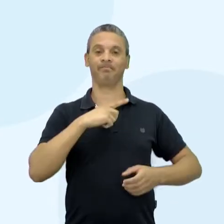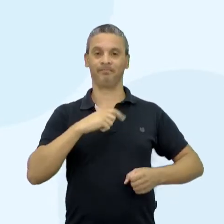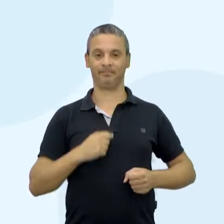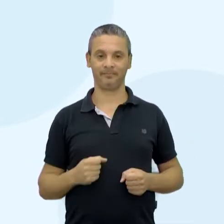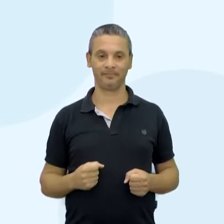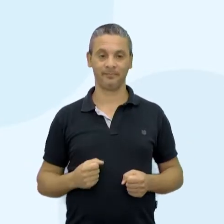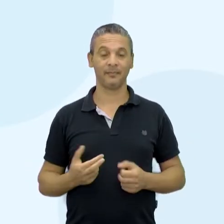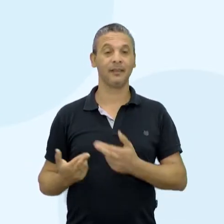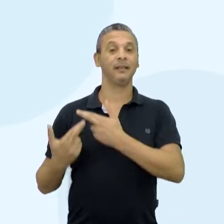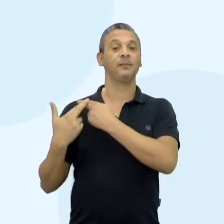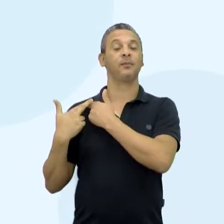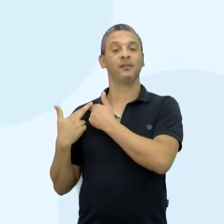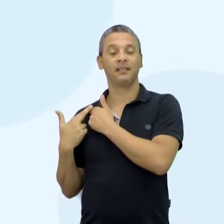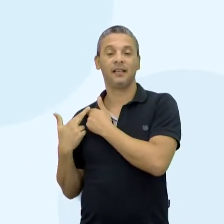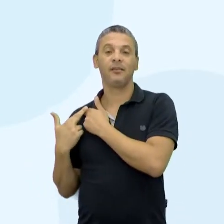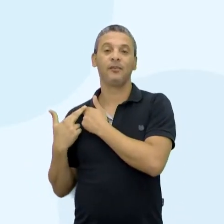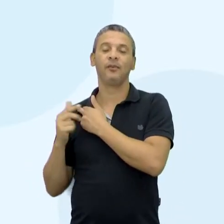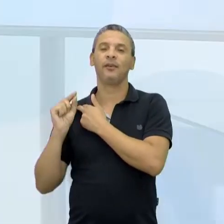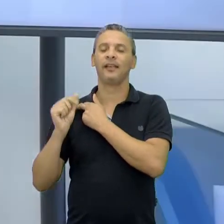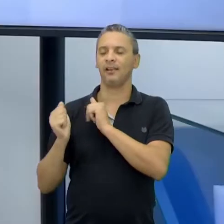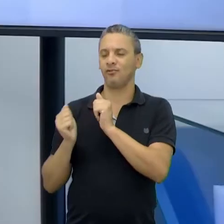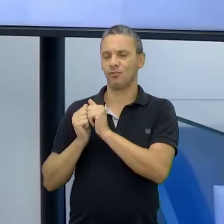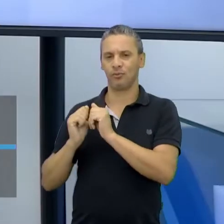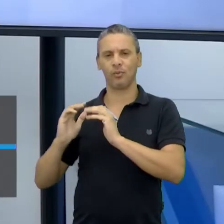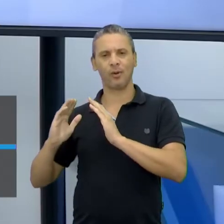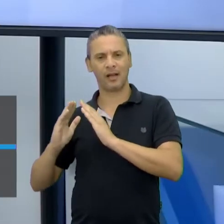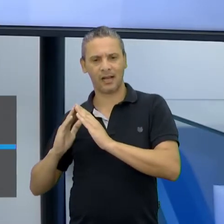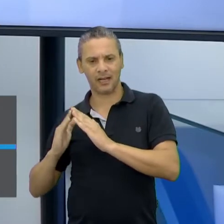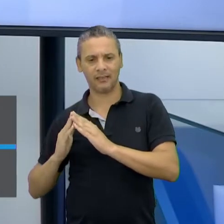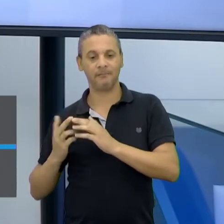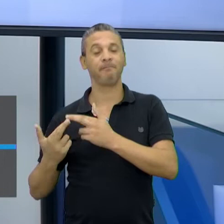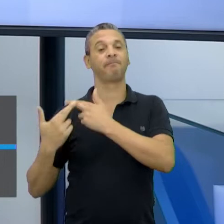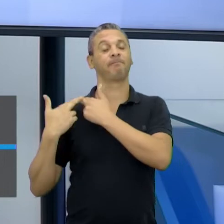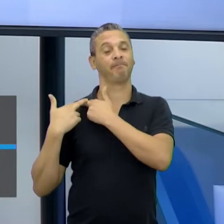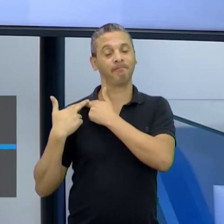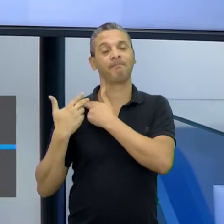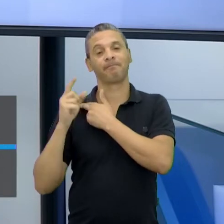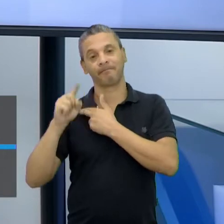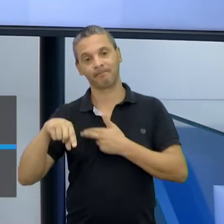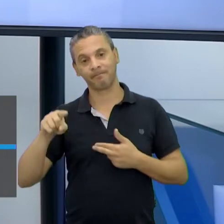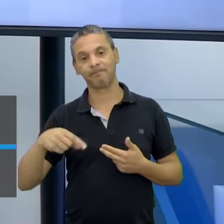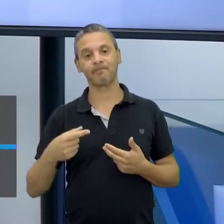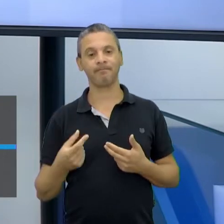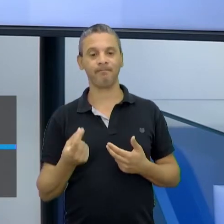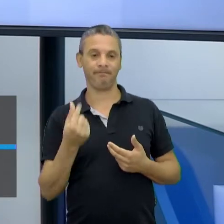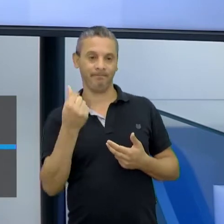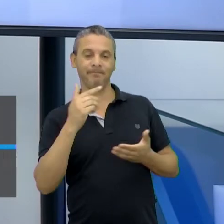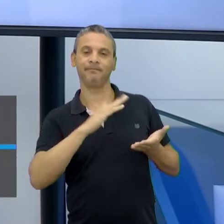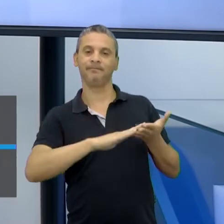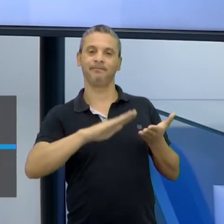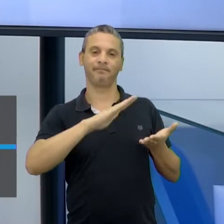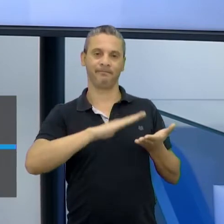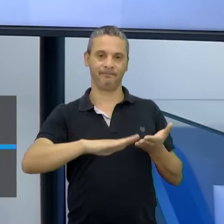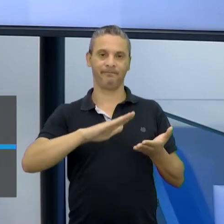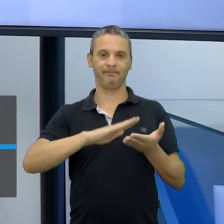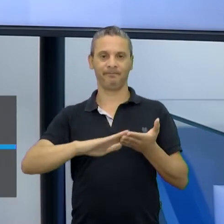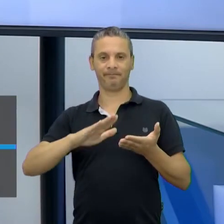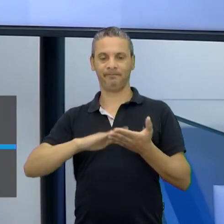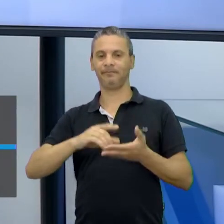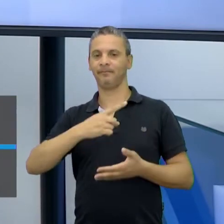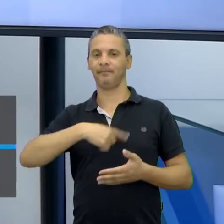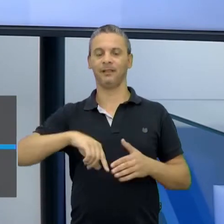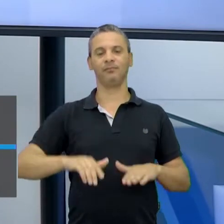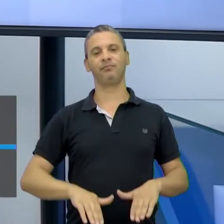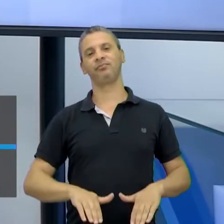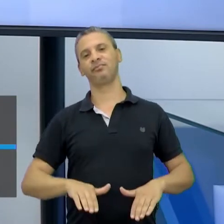Nosso responsável, né, quem mora com a gente, geralmente ele assume aí essa despesa, essa dívida, né, desde que a